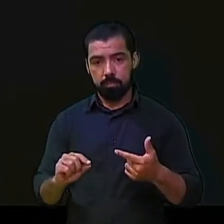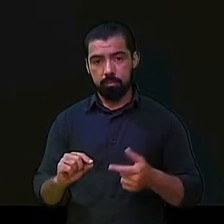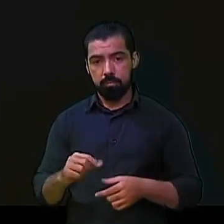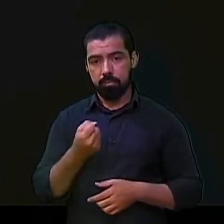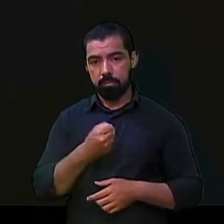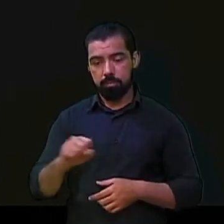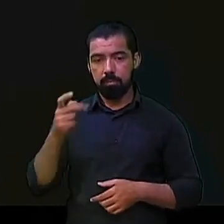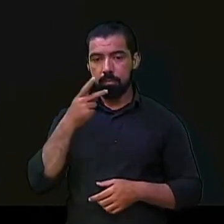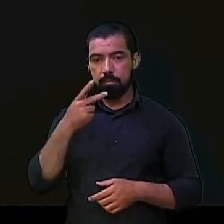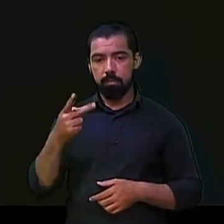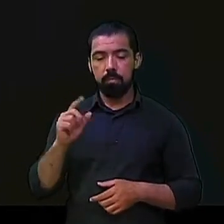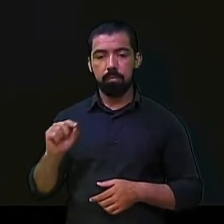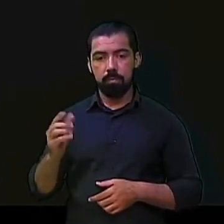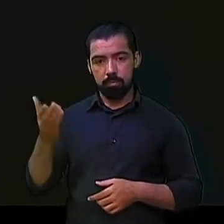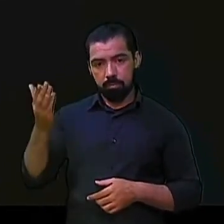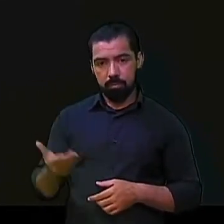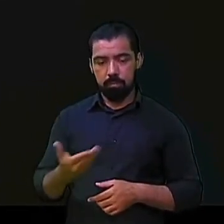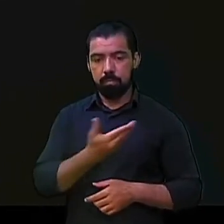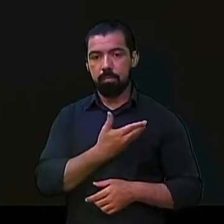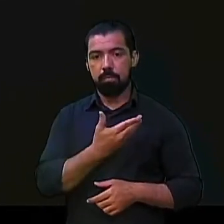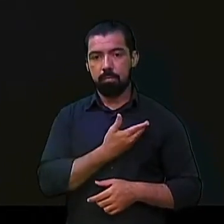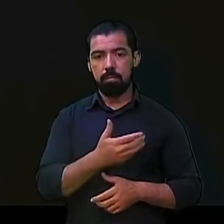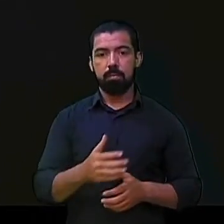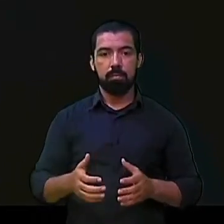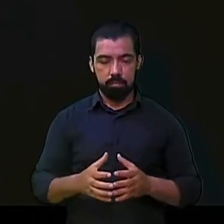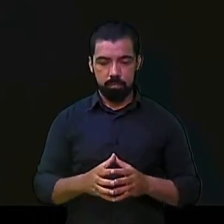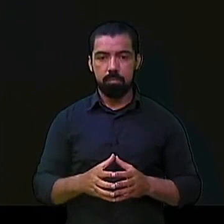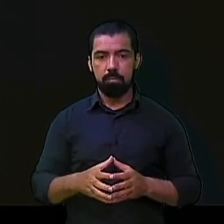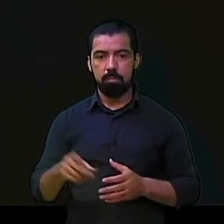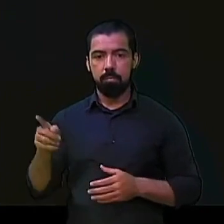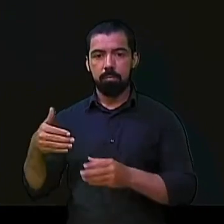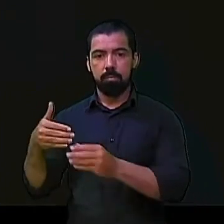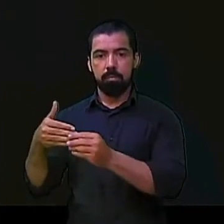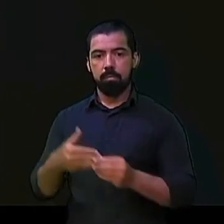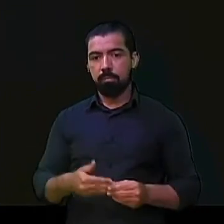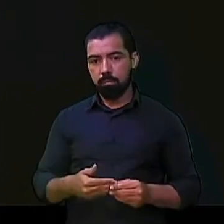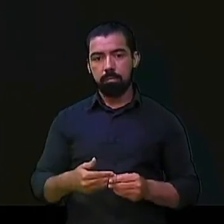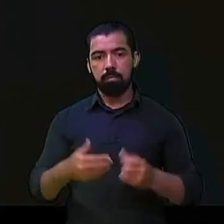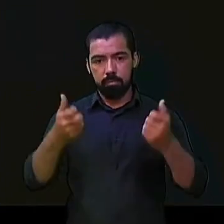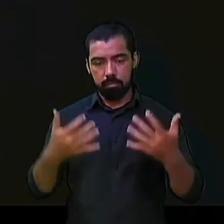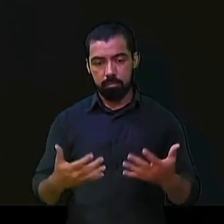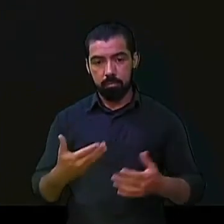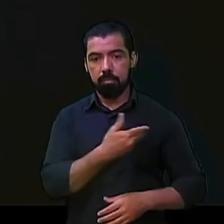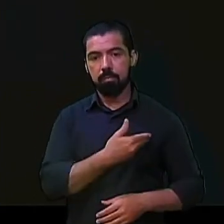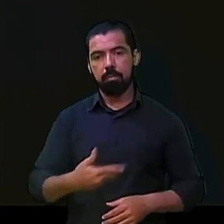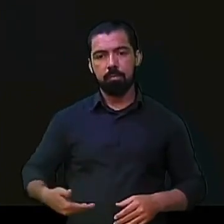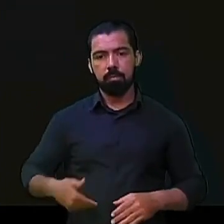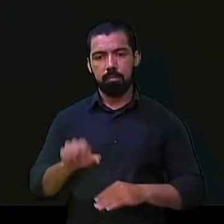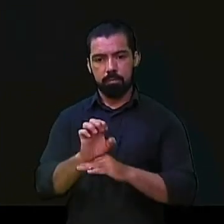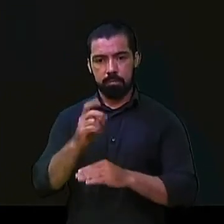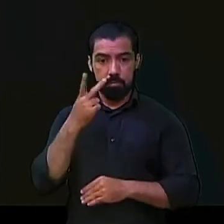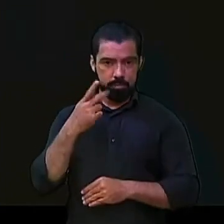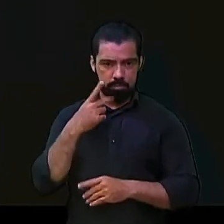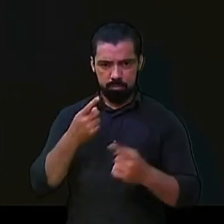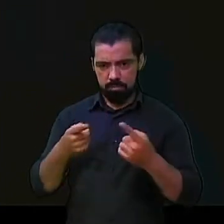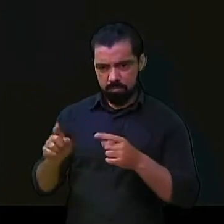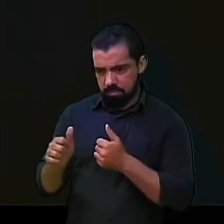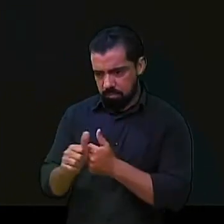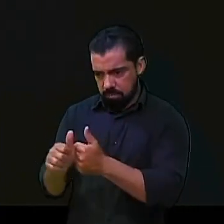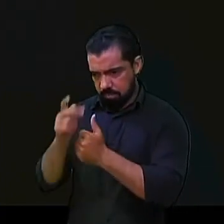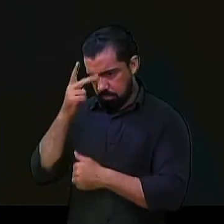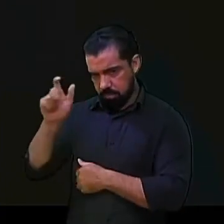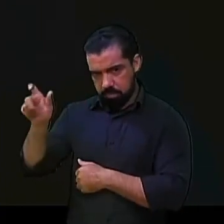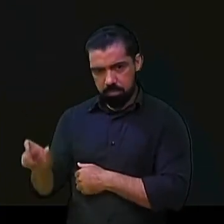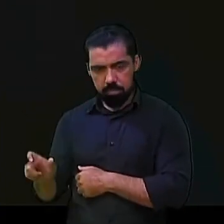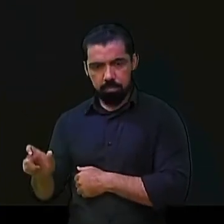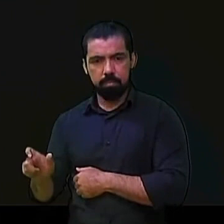refutar a informação do colega que trouxe que o governo do Estado está perseguindo um jornalista.